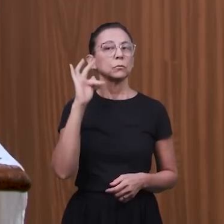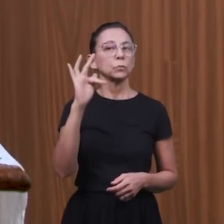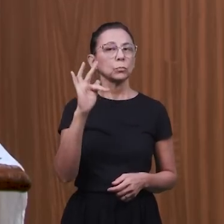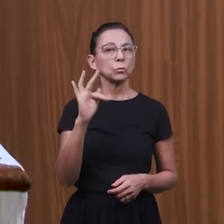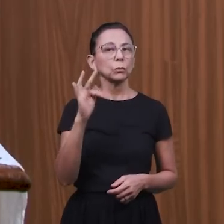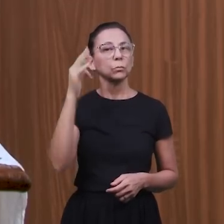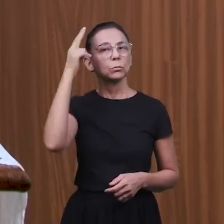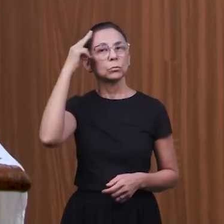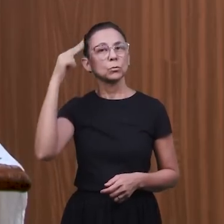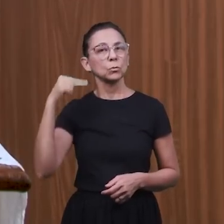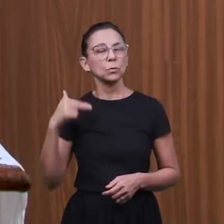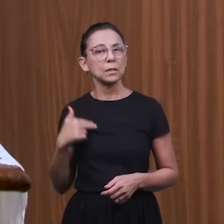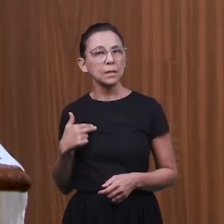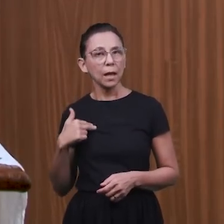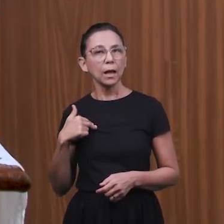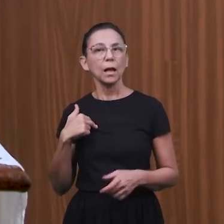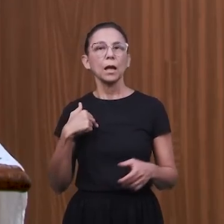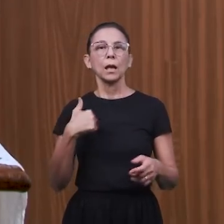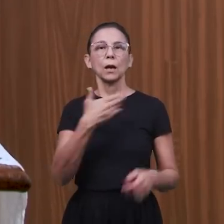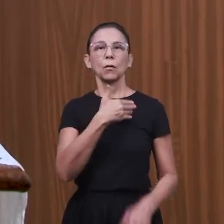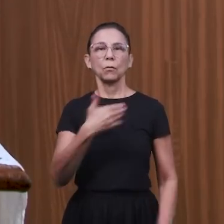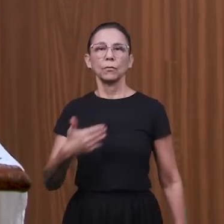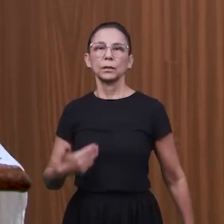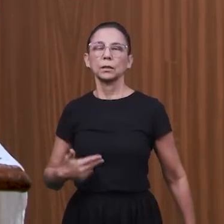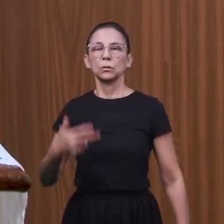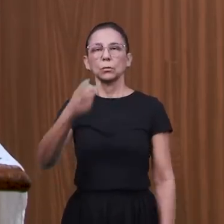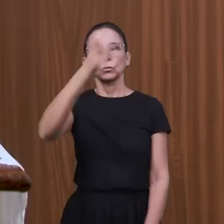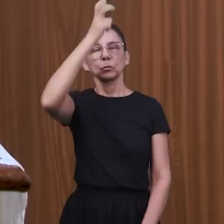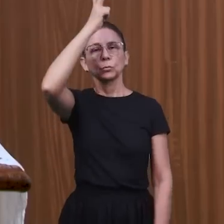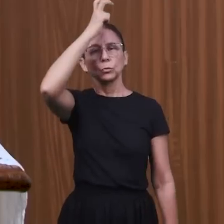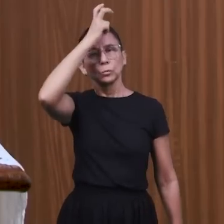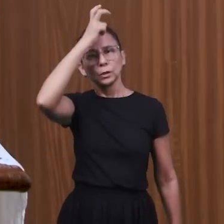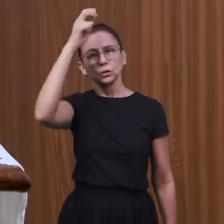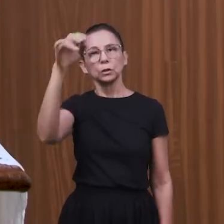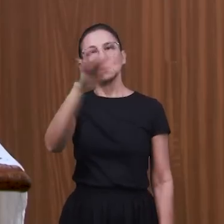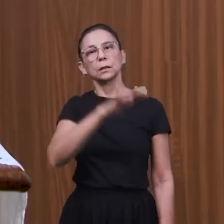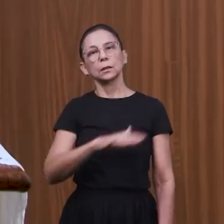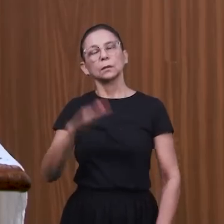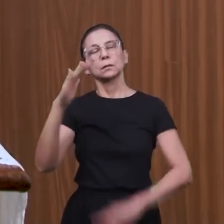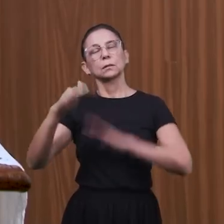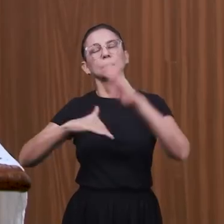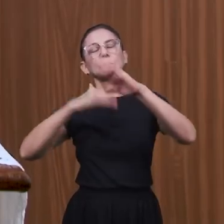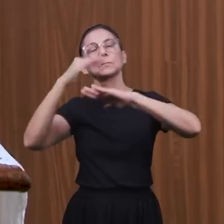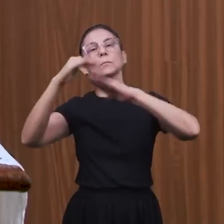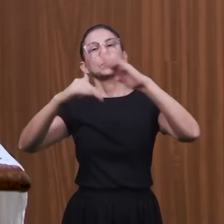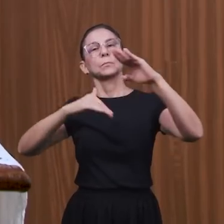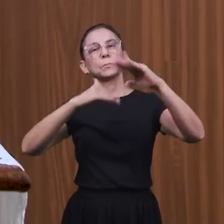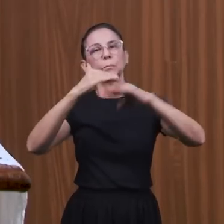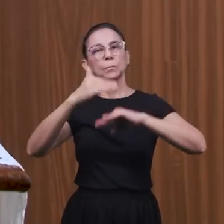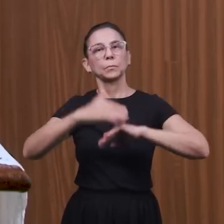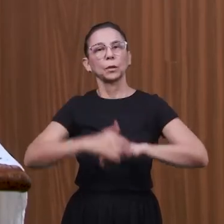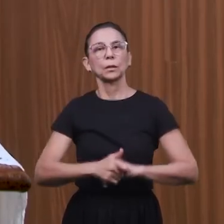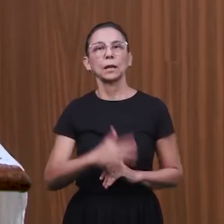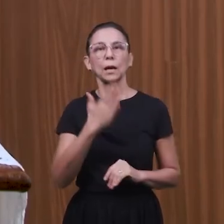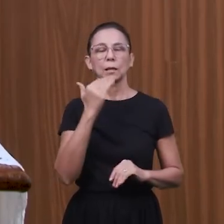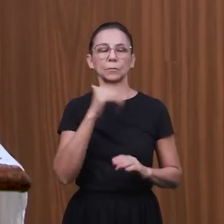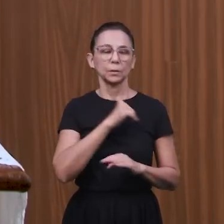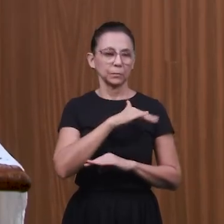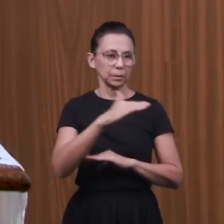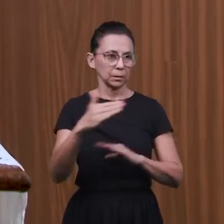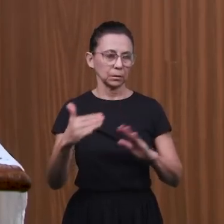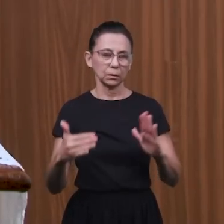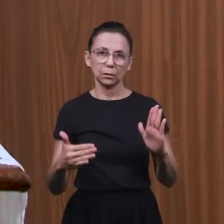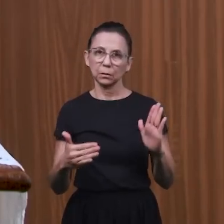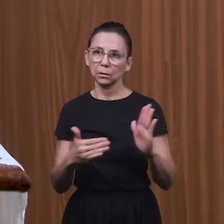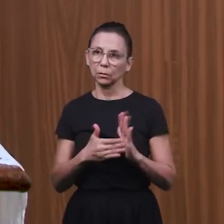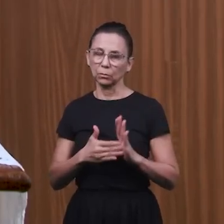e ali ele fez toda uma jornada onde aquela terra se tornou próspera e havia mantimento para